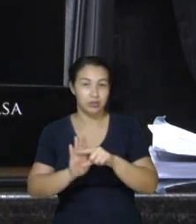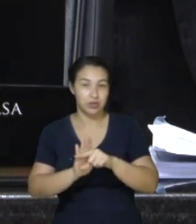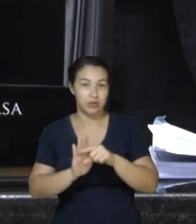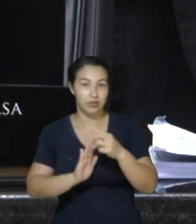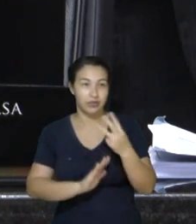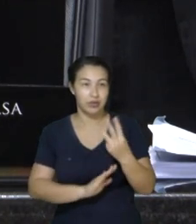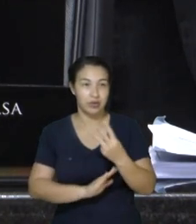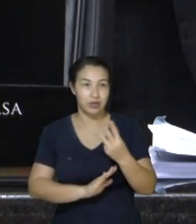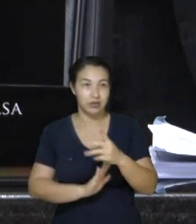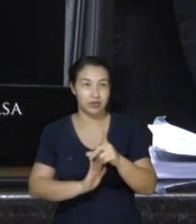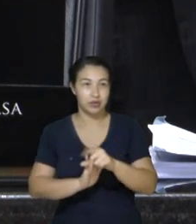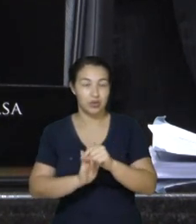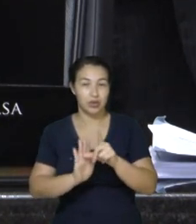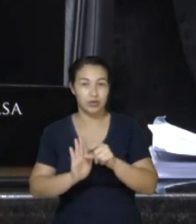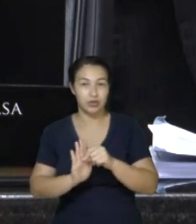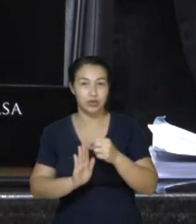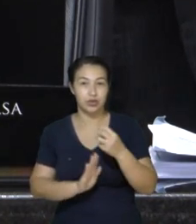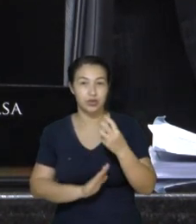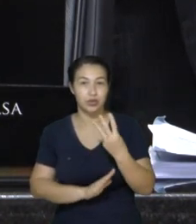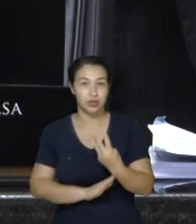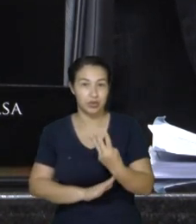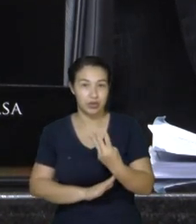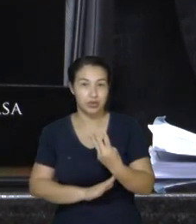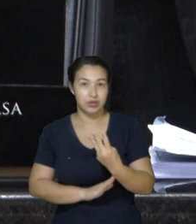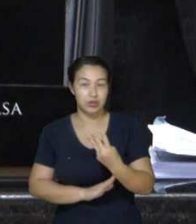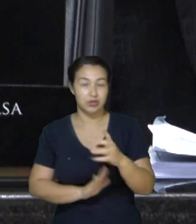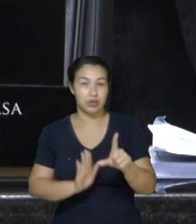artigo 55 da Lei Complementar